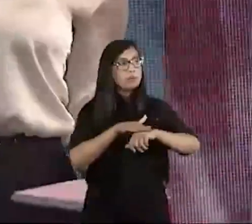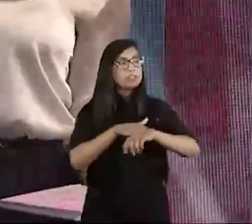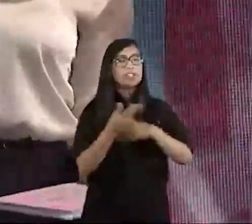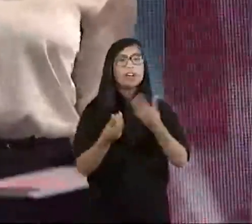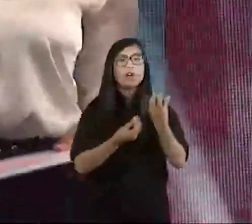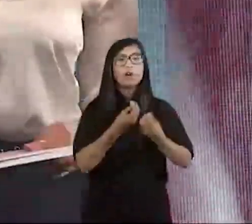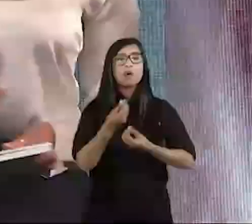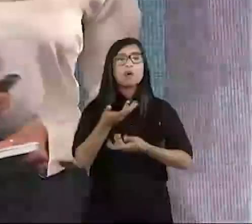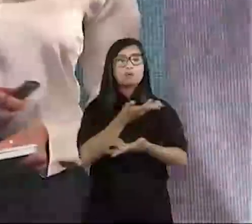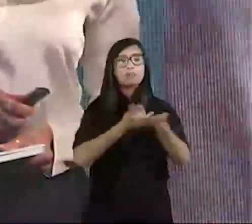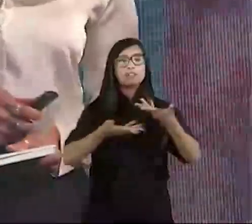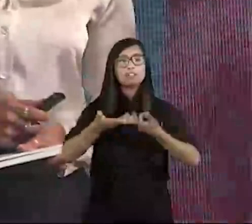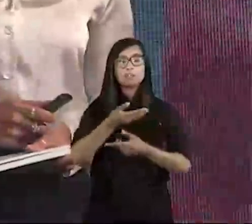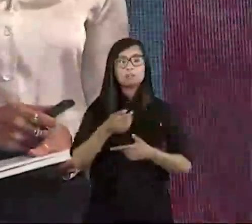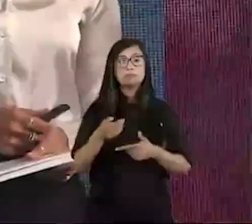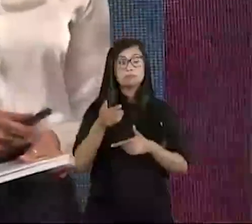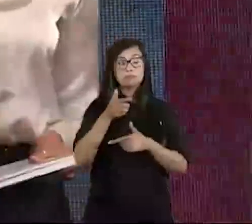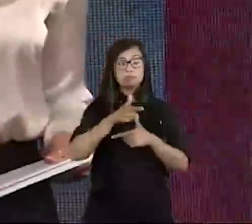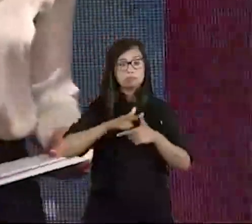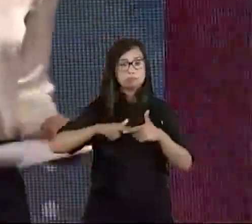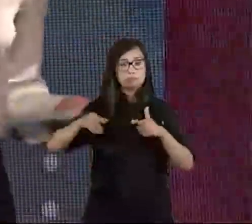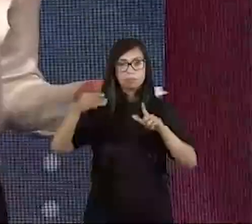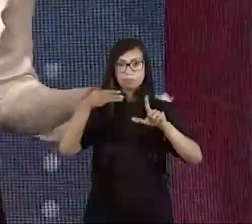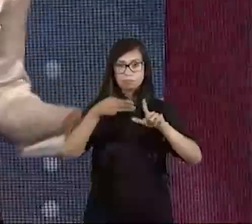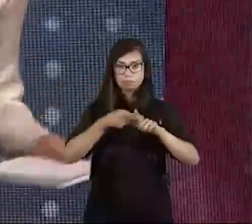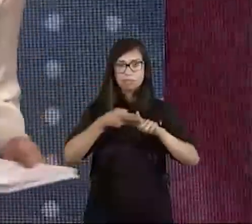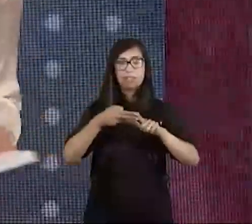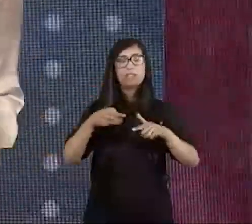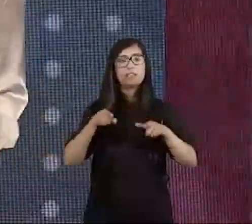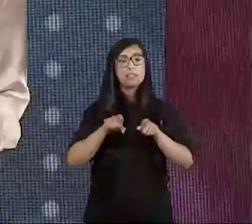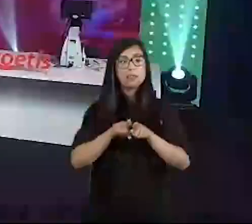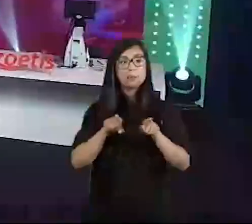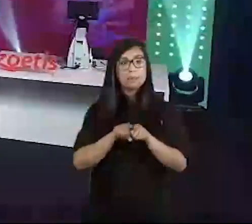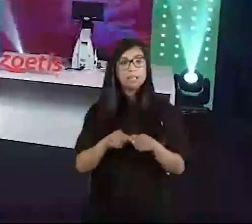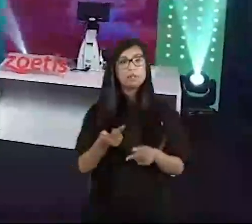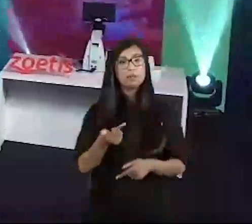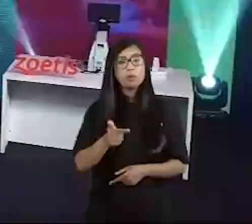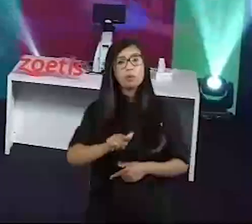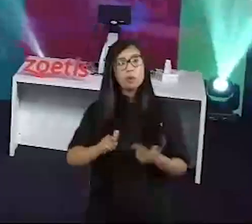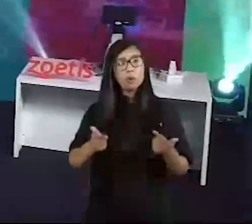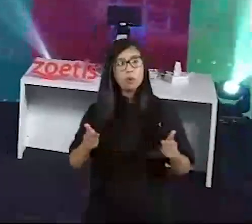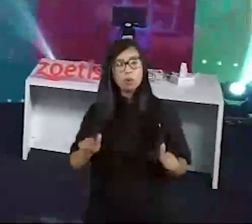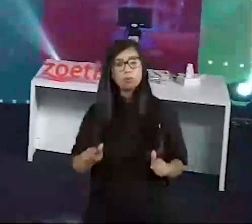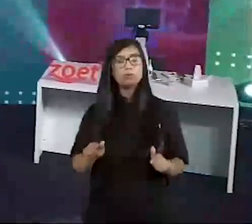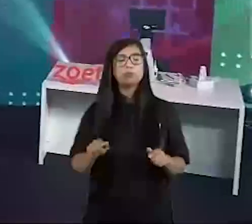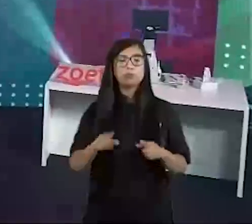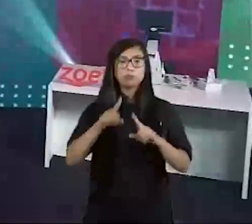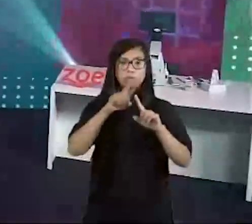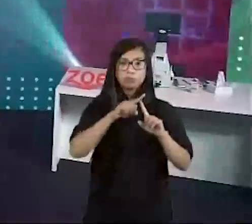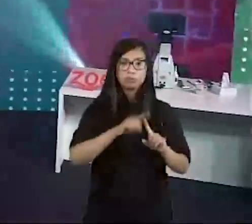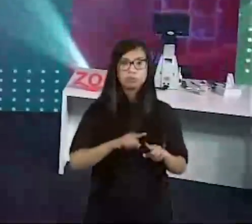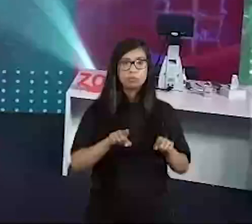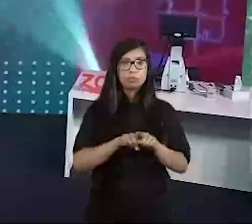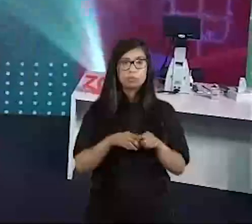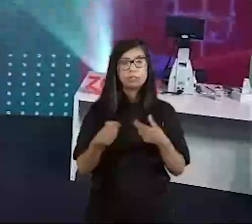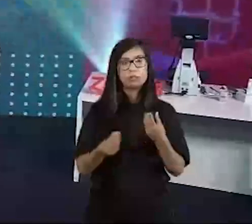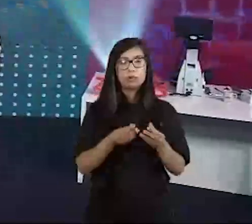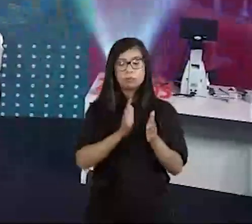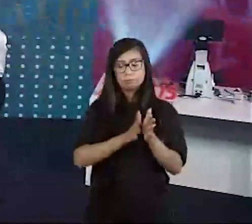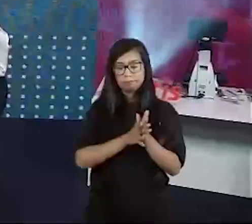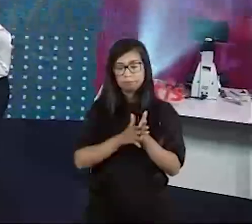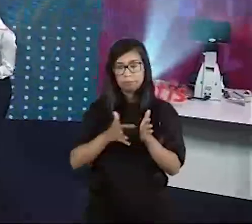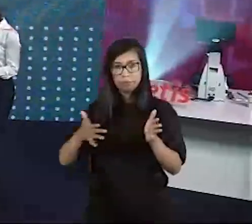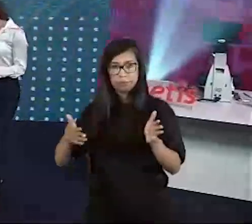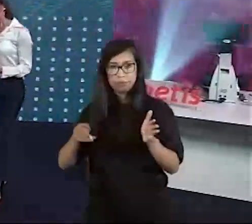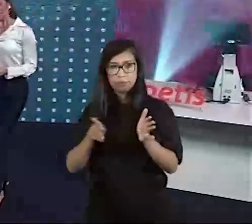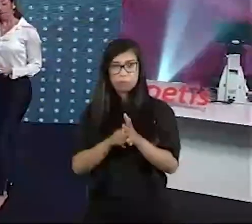exames citológico e parasitológico e como eles podem ajudar na rotina do médico veterinário.